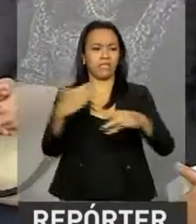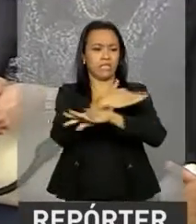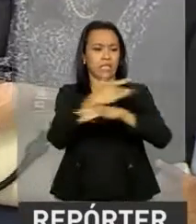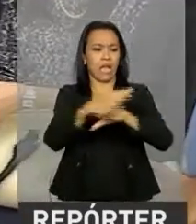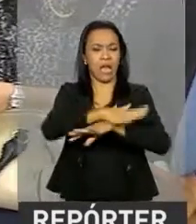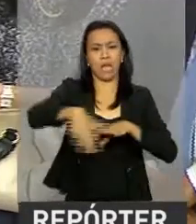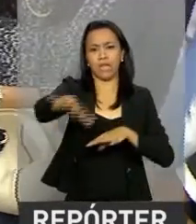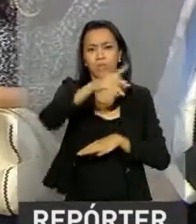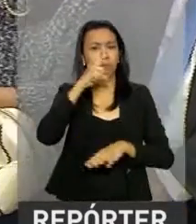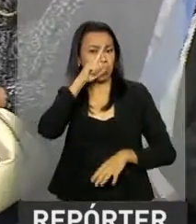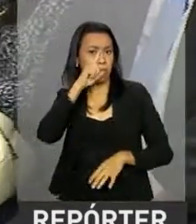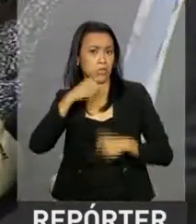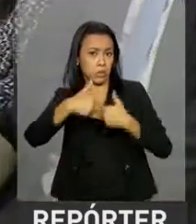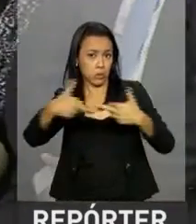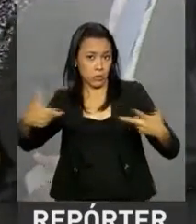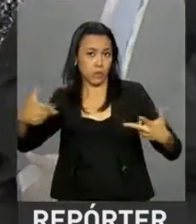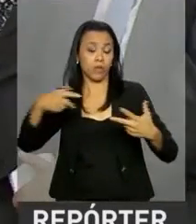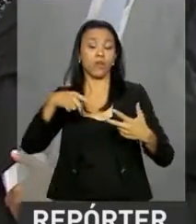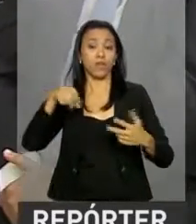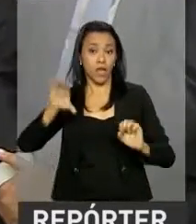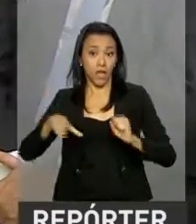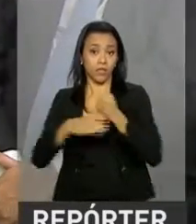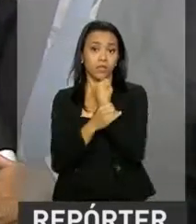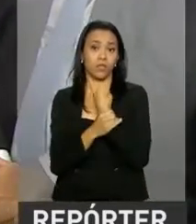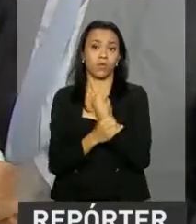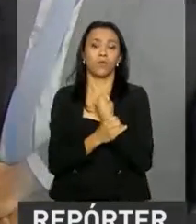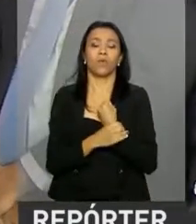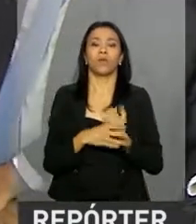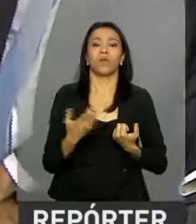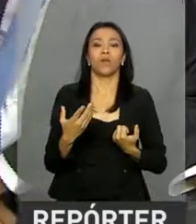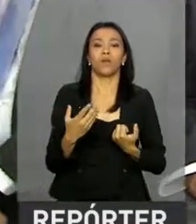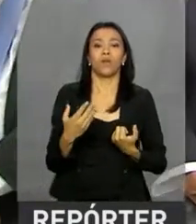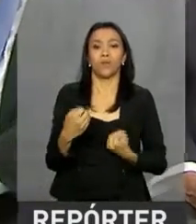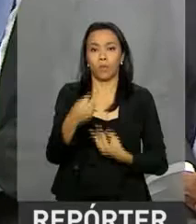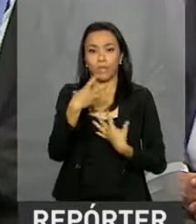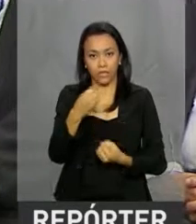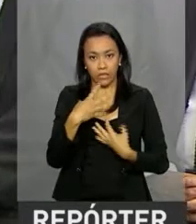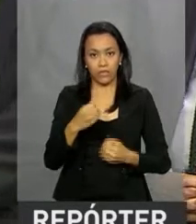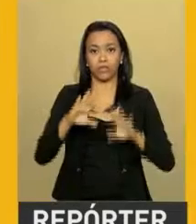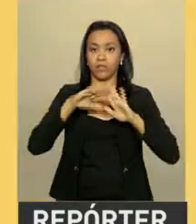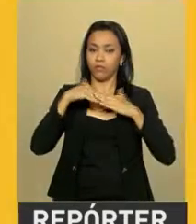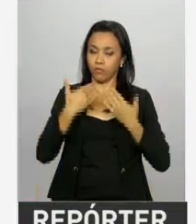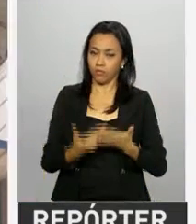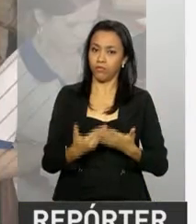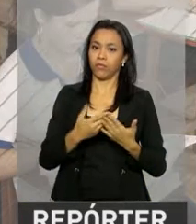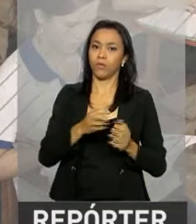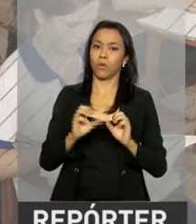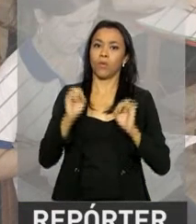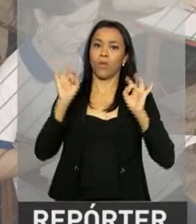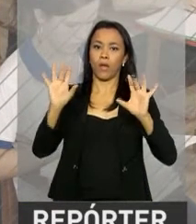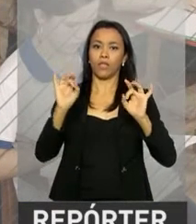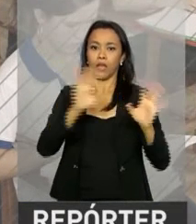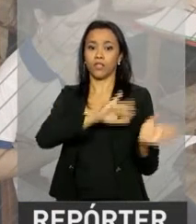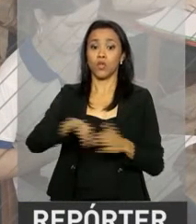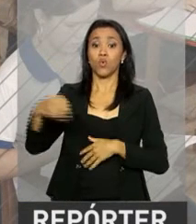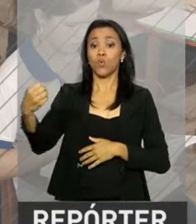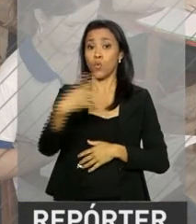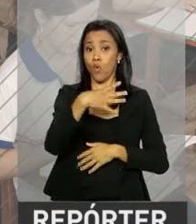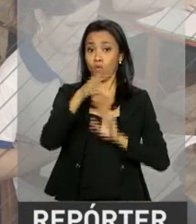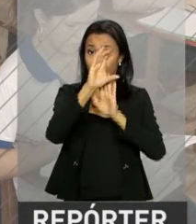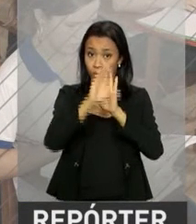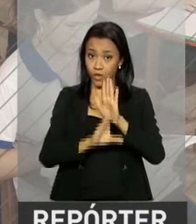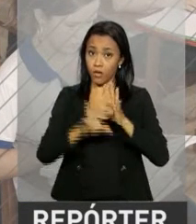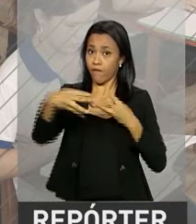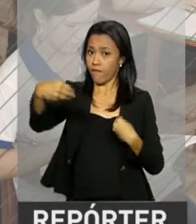do Brasil e que garante uma educação pública de qualidade. O novo currículo do ensino médio será